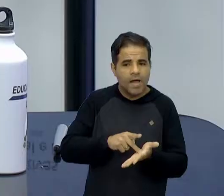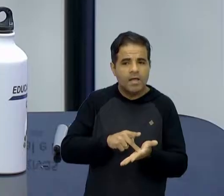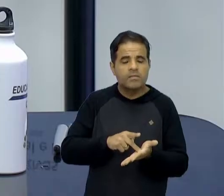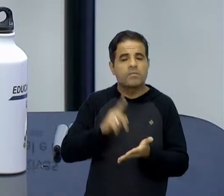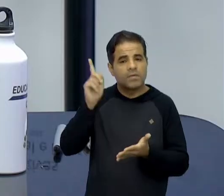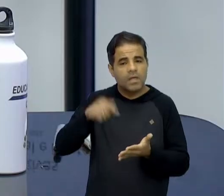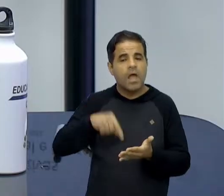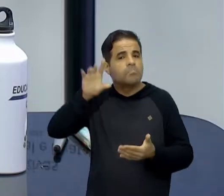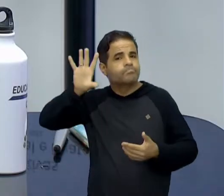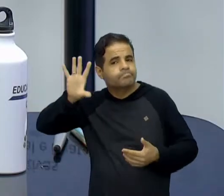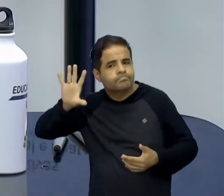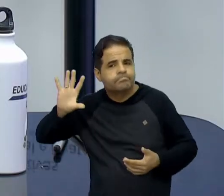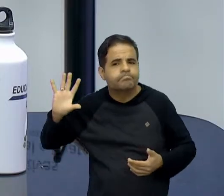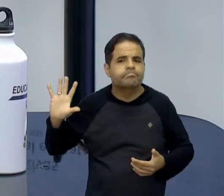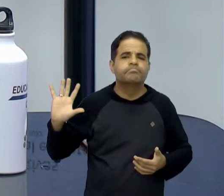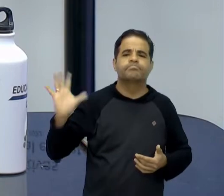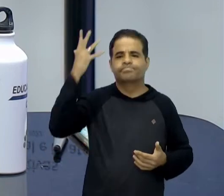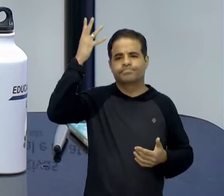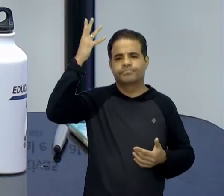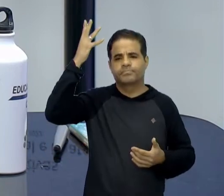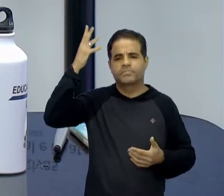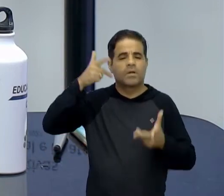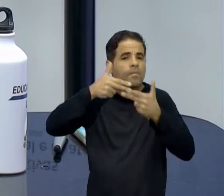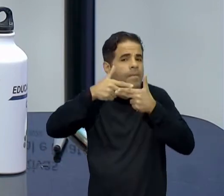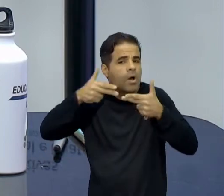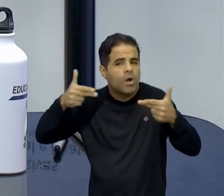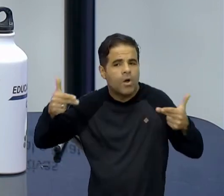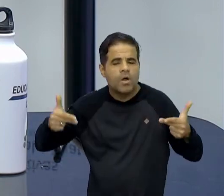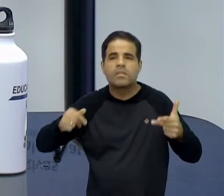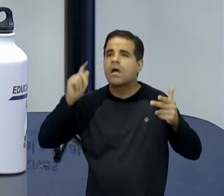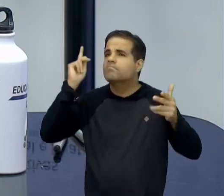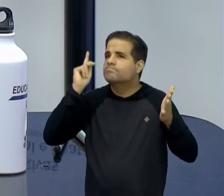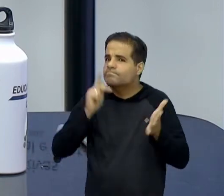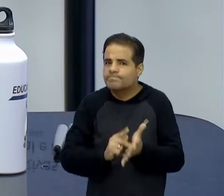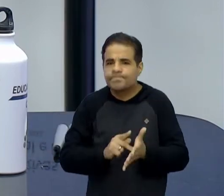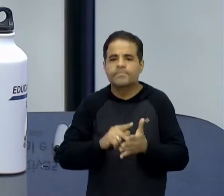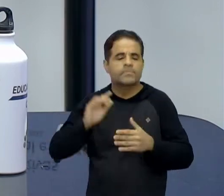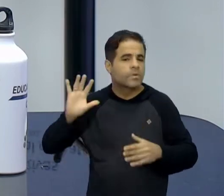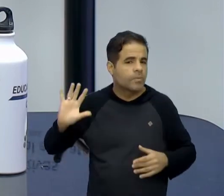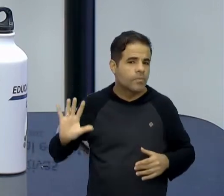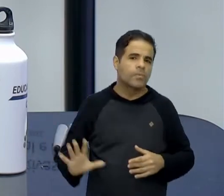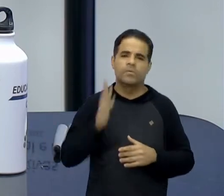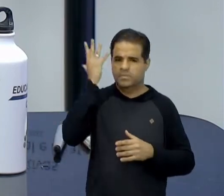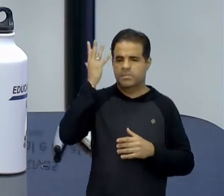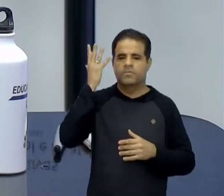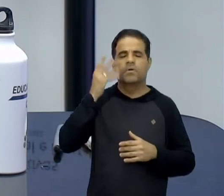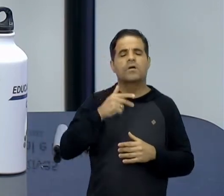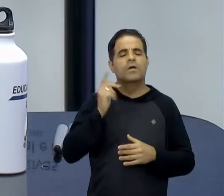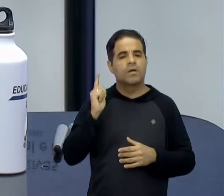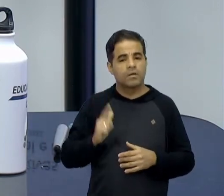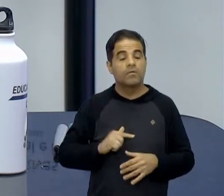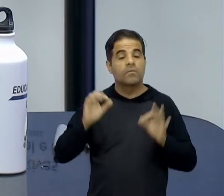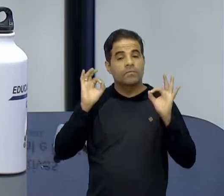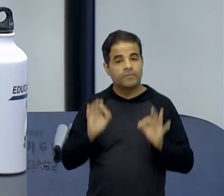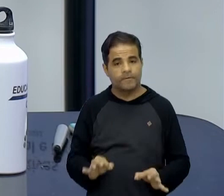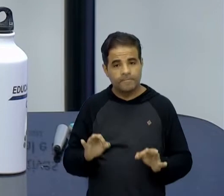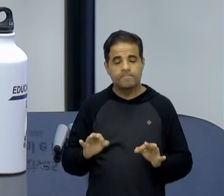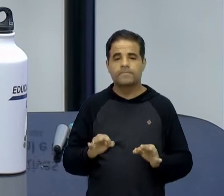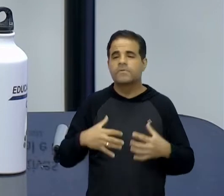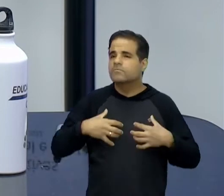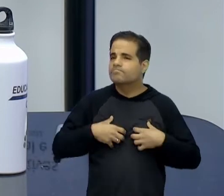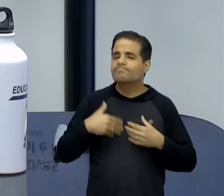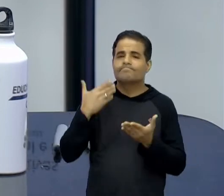um acontecimento. Algo de fato que aconteceu. Você sabe que eu tenho essa mania